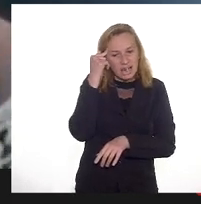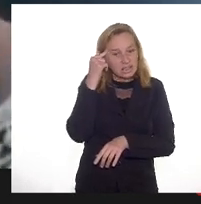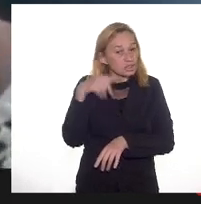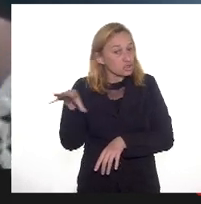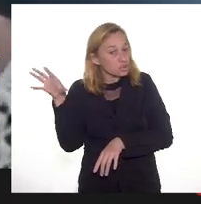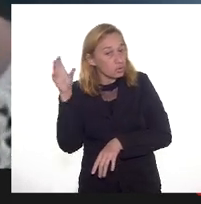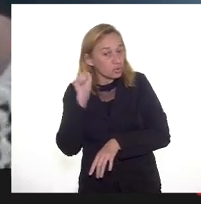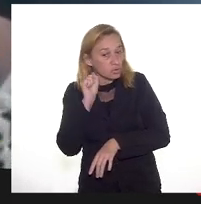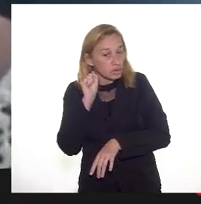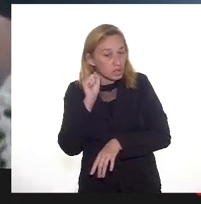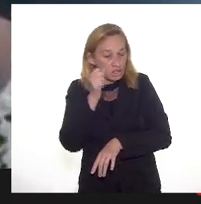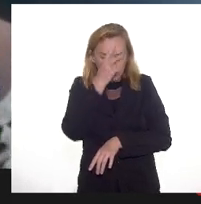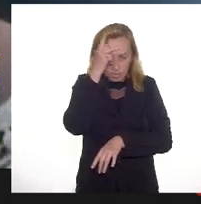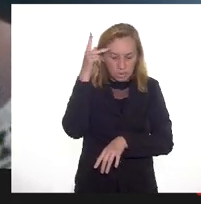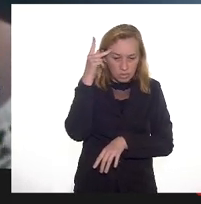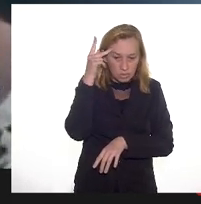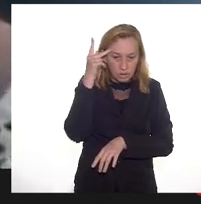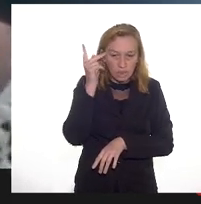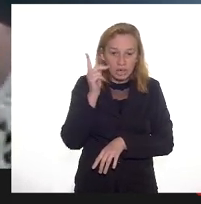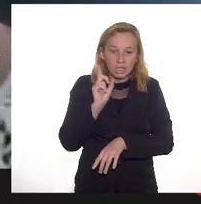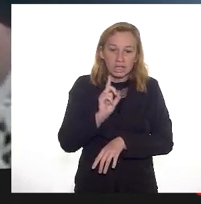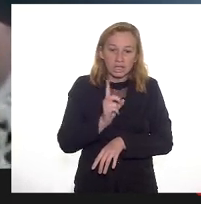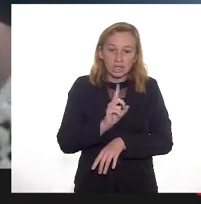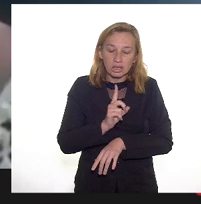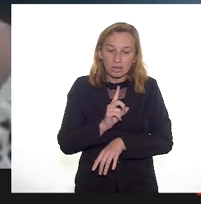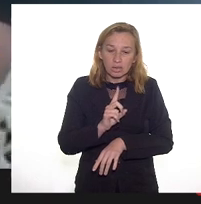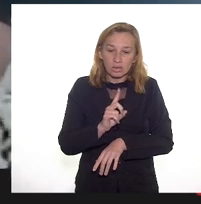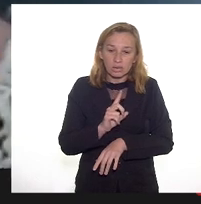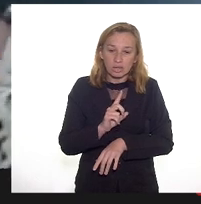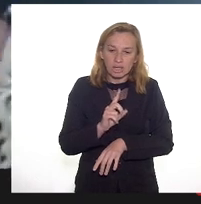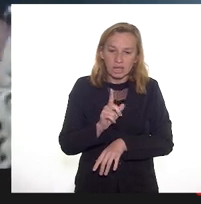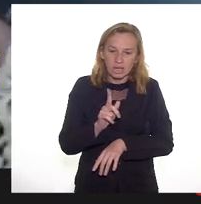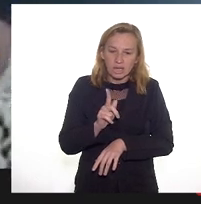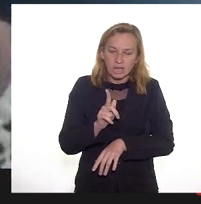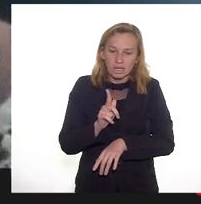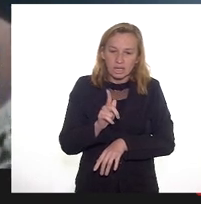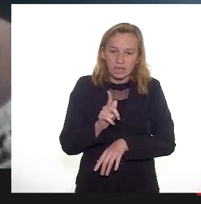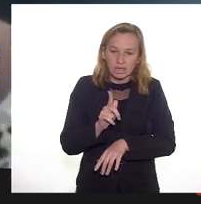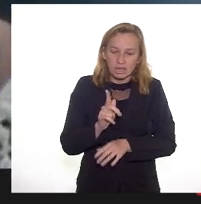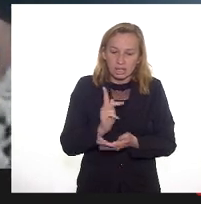as vítimas que não produzisse uma revitimização, né? Eu já